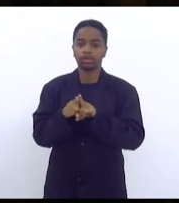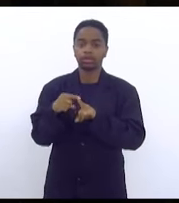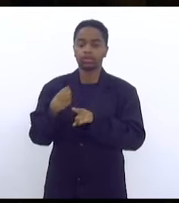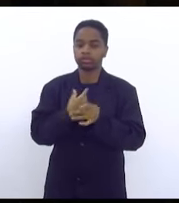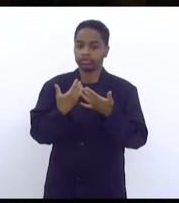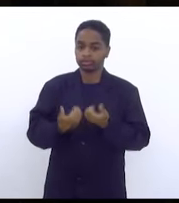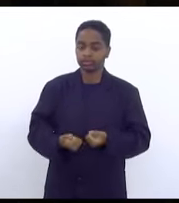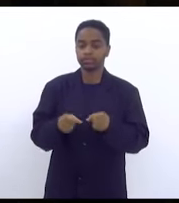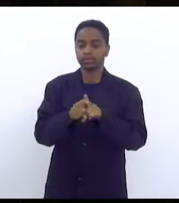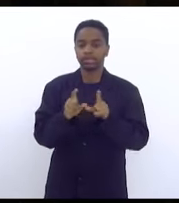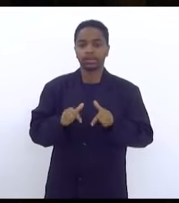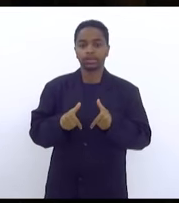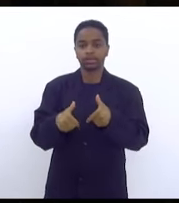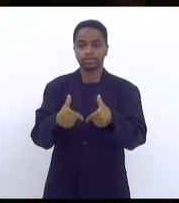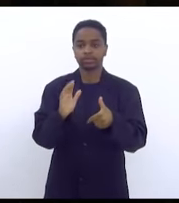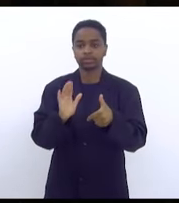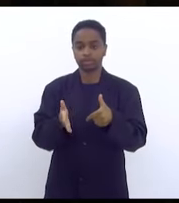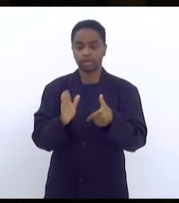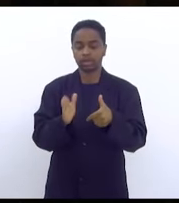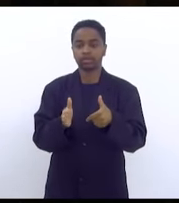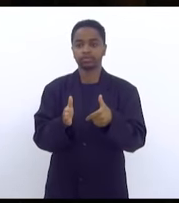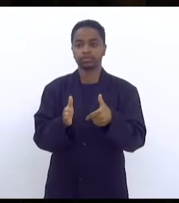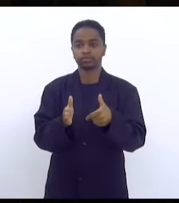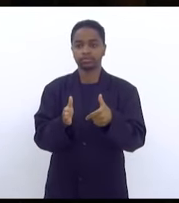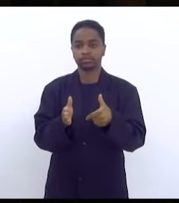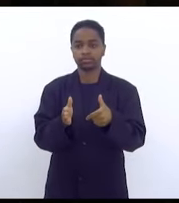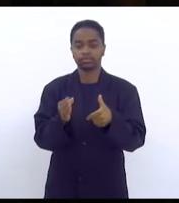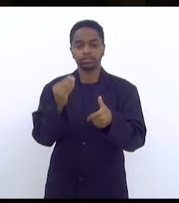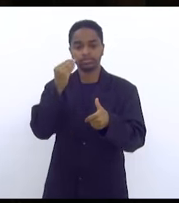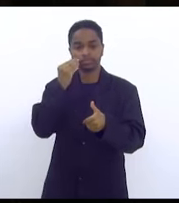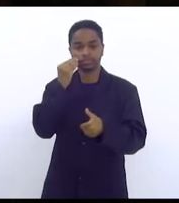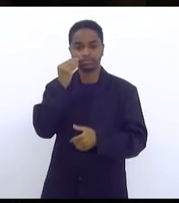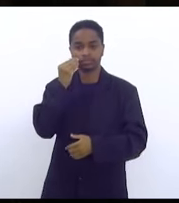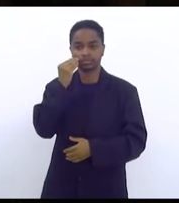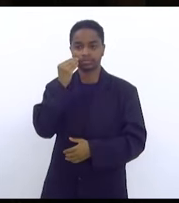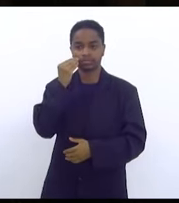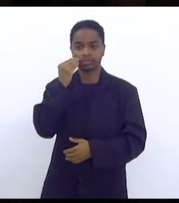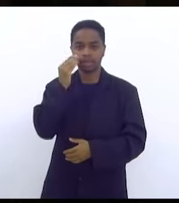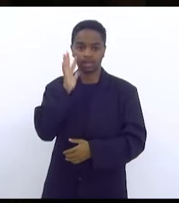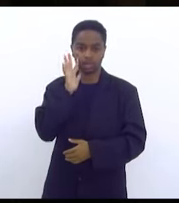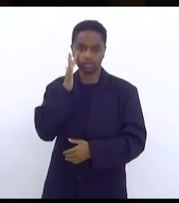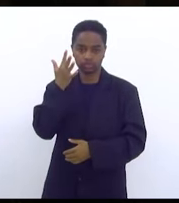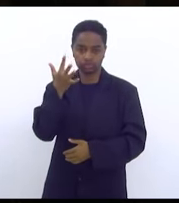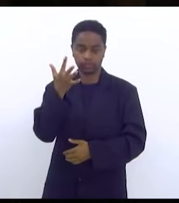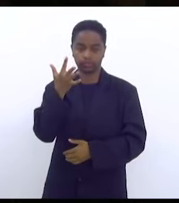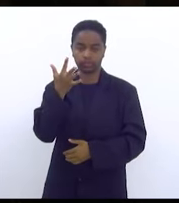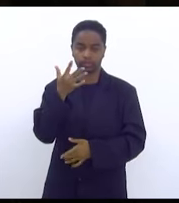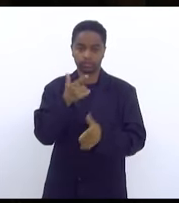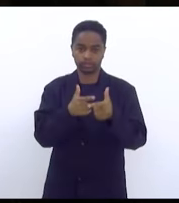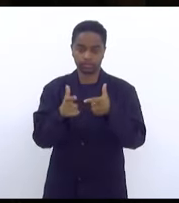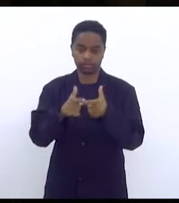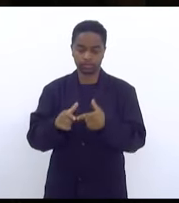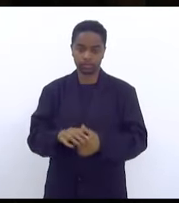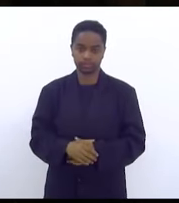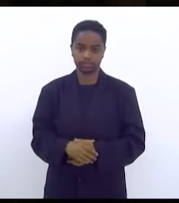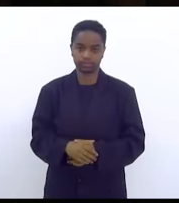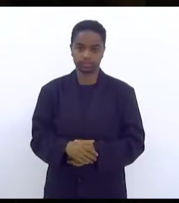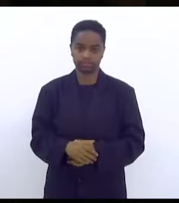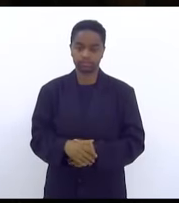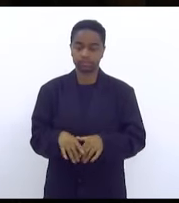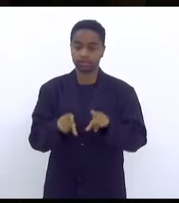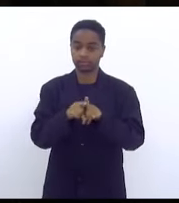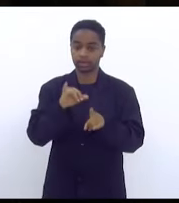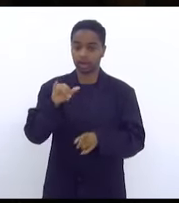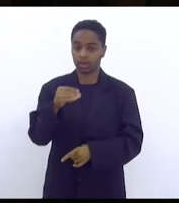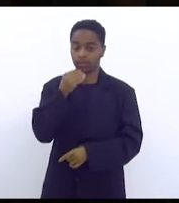estamos tomando providências para poder também resolver mais essa questão. E aproveitar